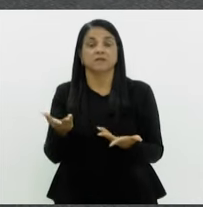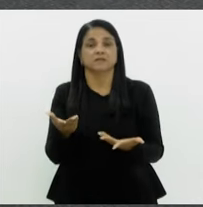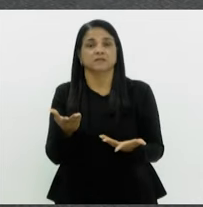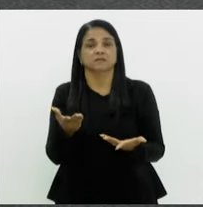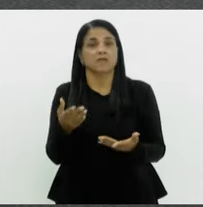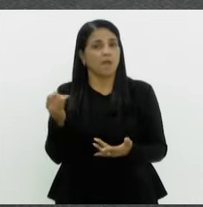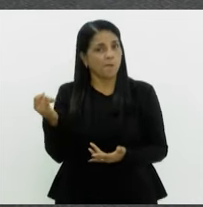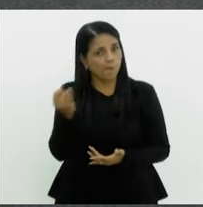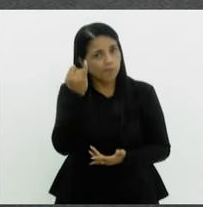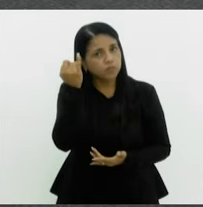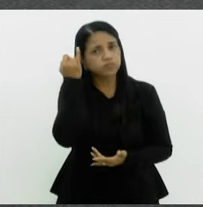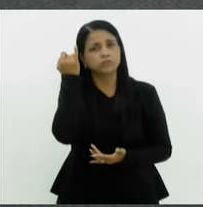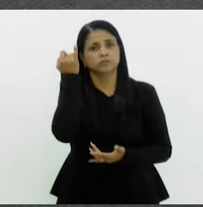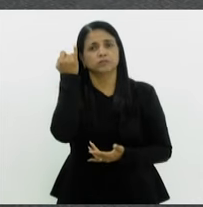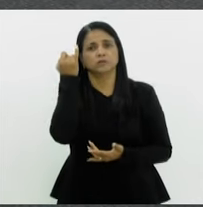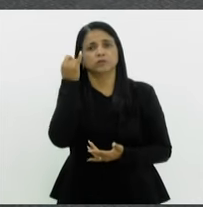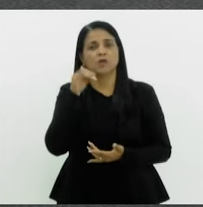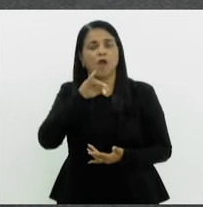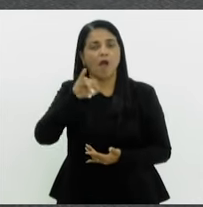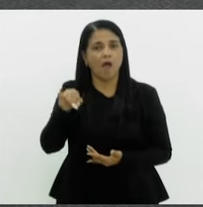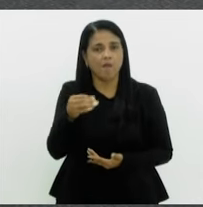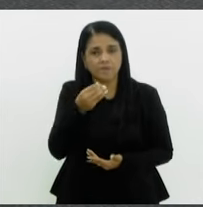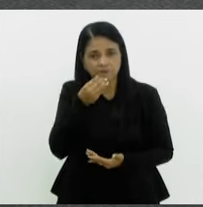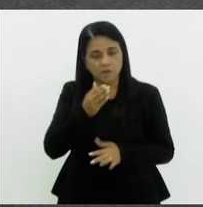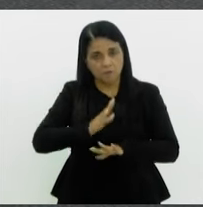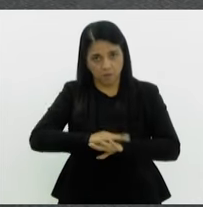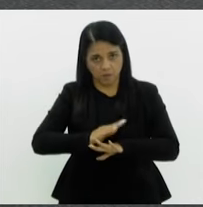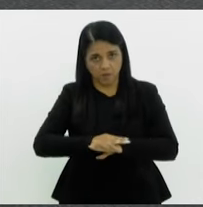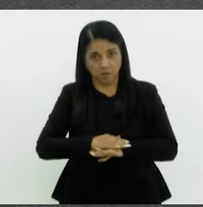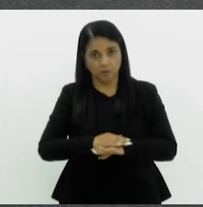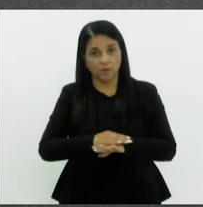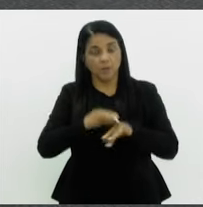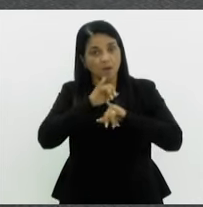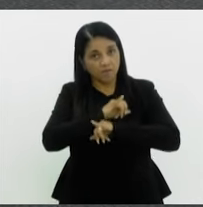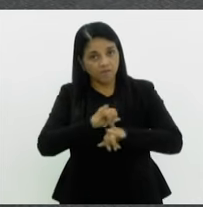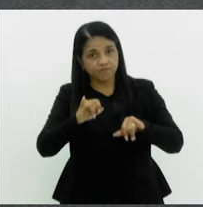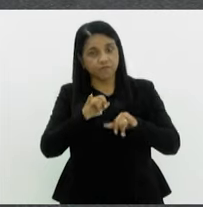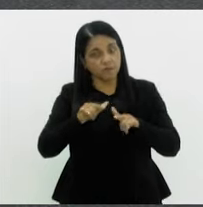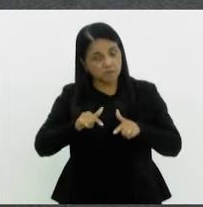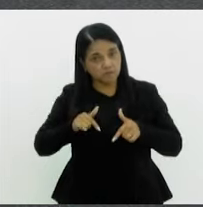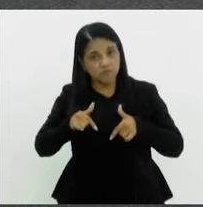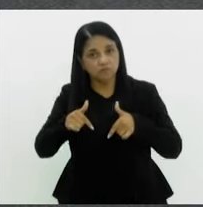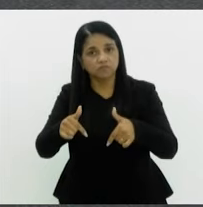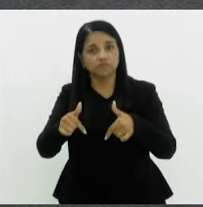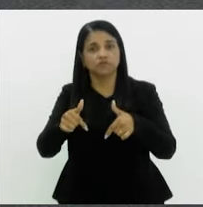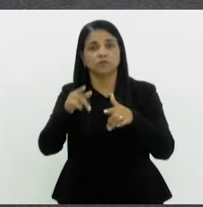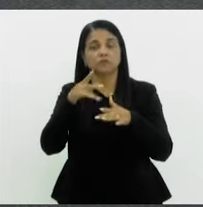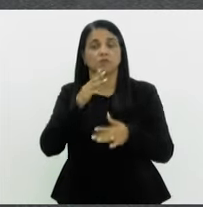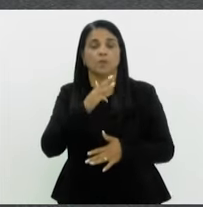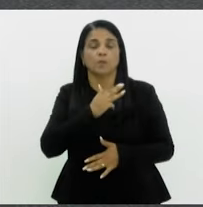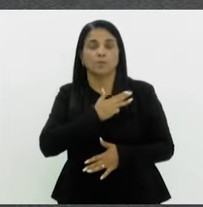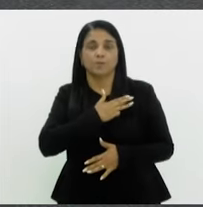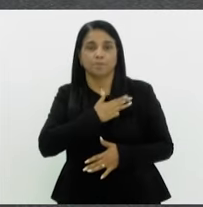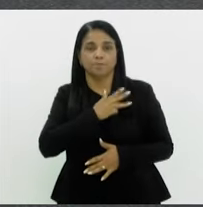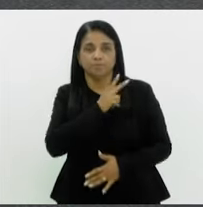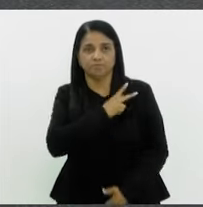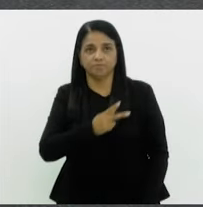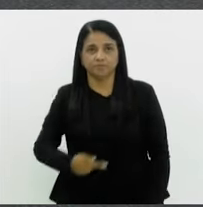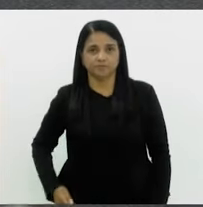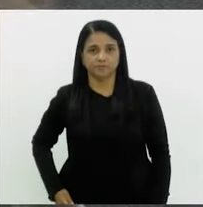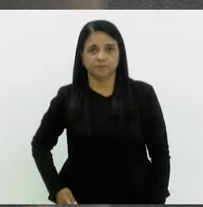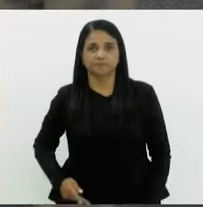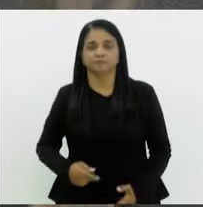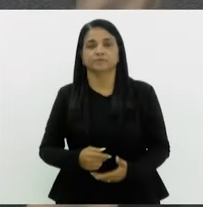muito importante a gente aproveitar esse momento para falar da iniciativa do nosso presidente Lula,